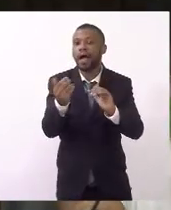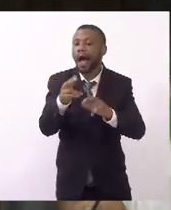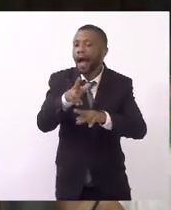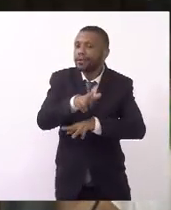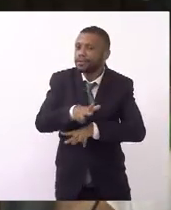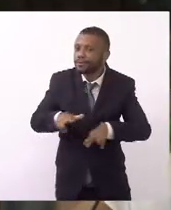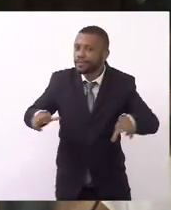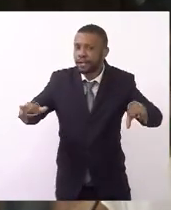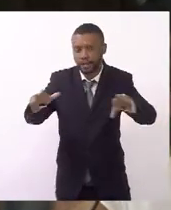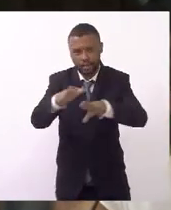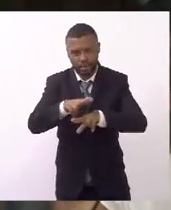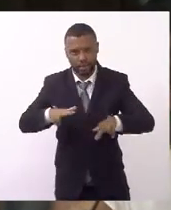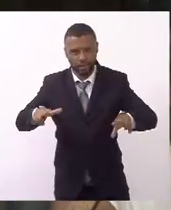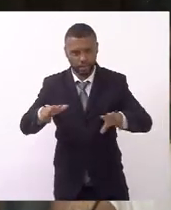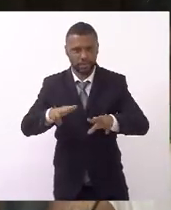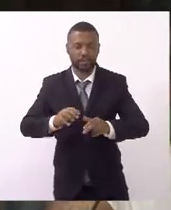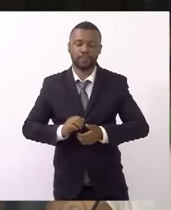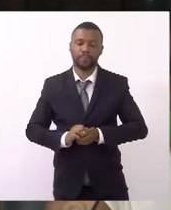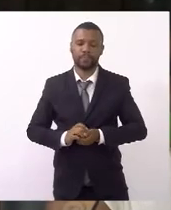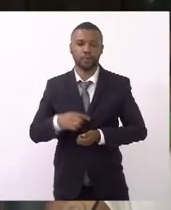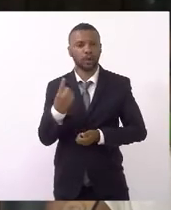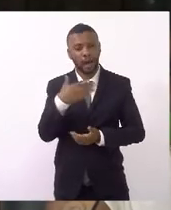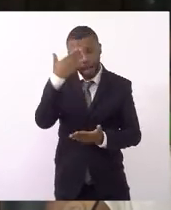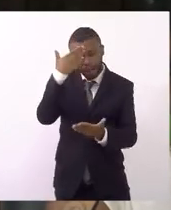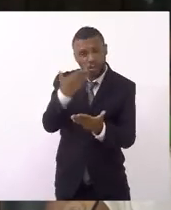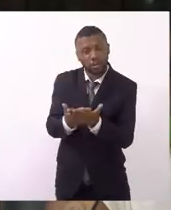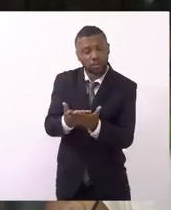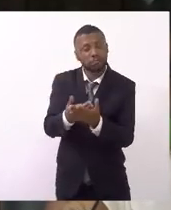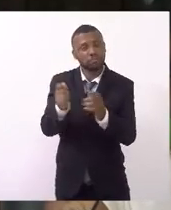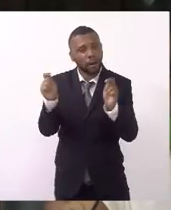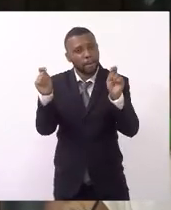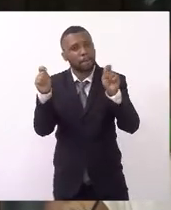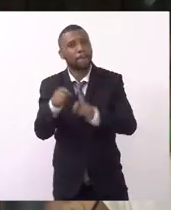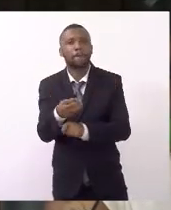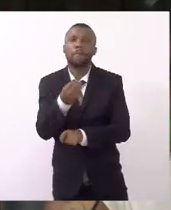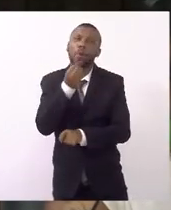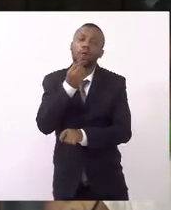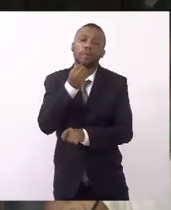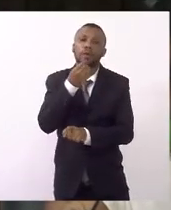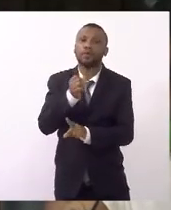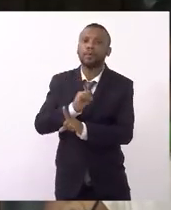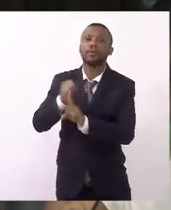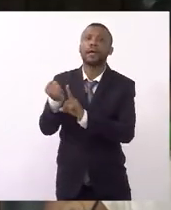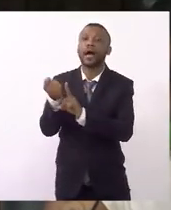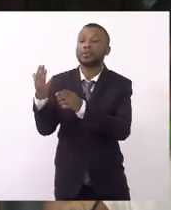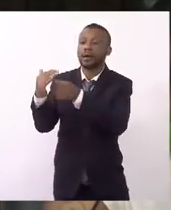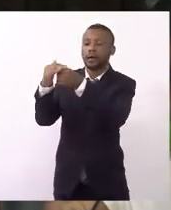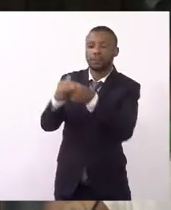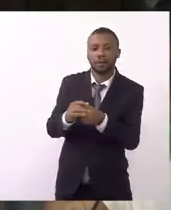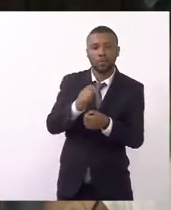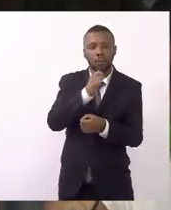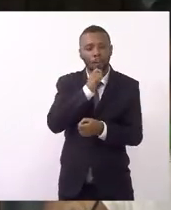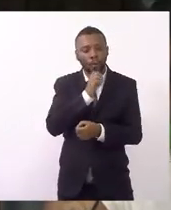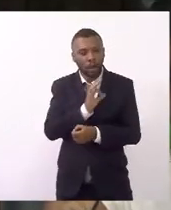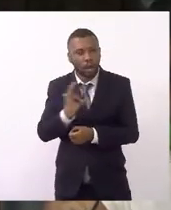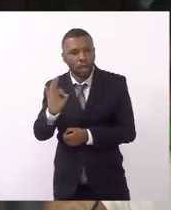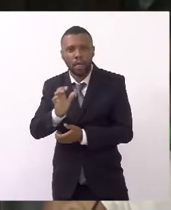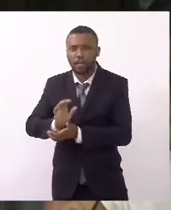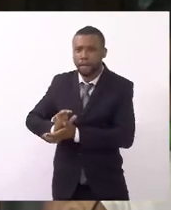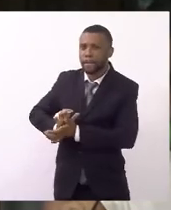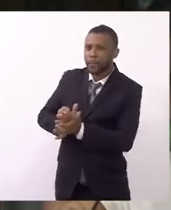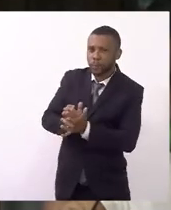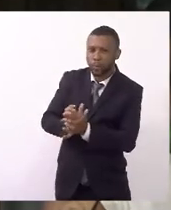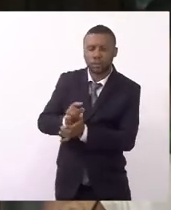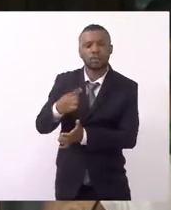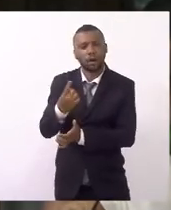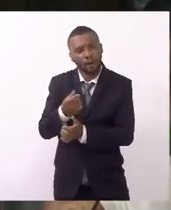a gente acredita seriamente na possibilidade na sociedade sem opressão sem discriminação onde